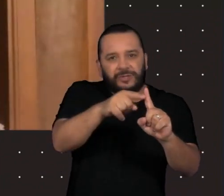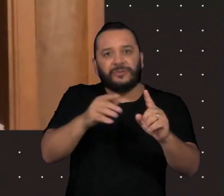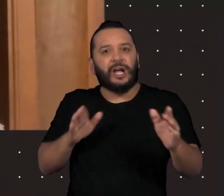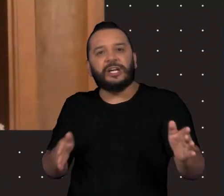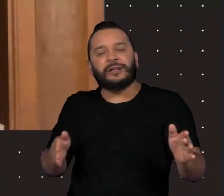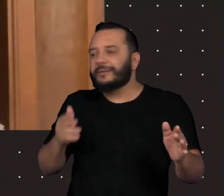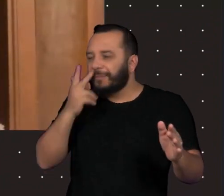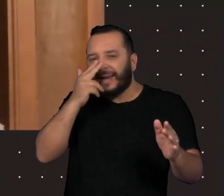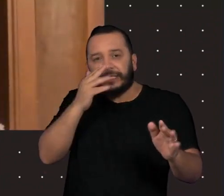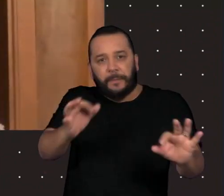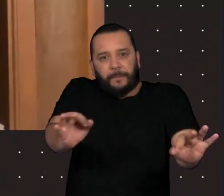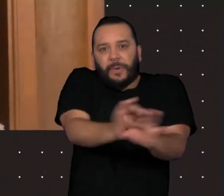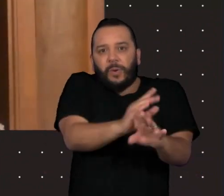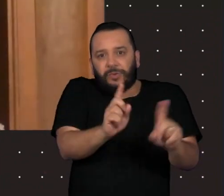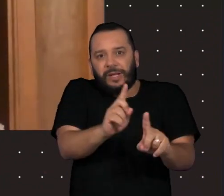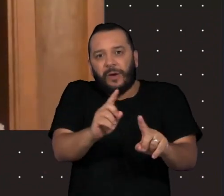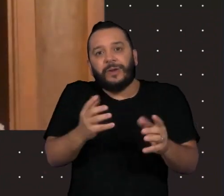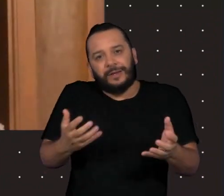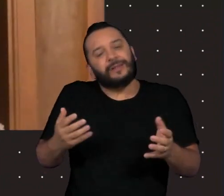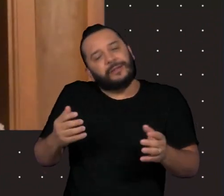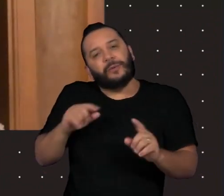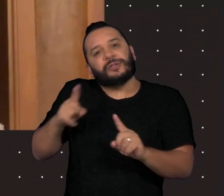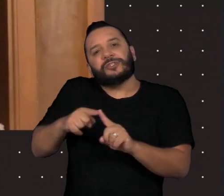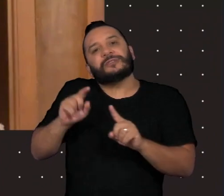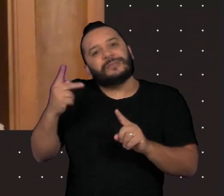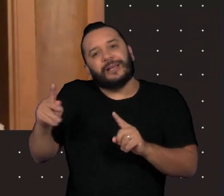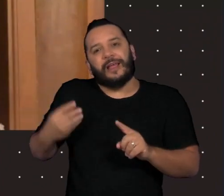vida eu sou muito fã viu